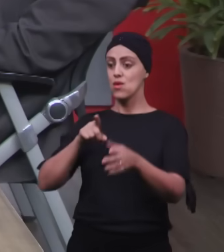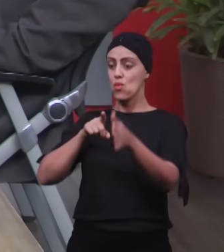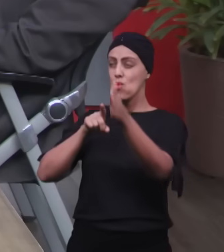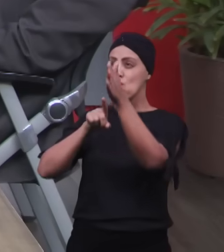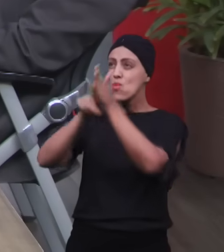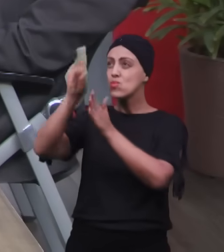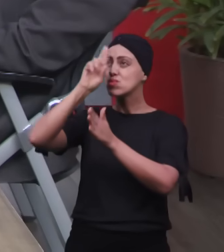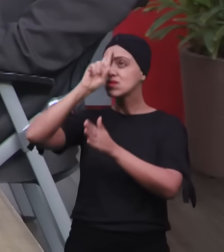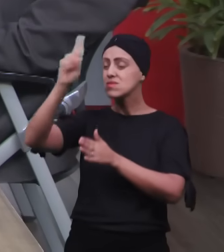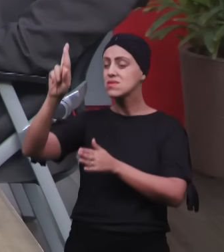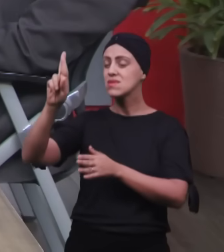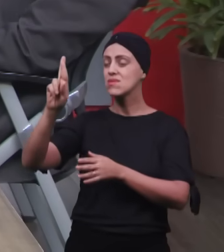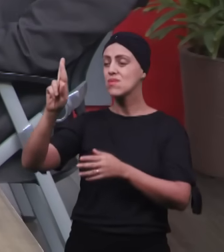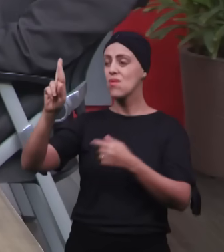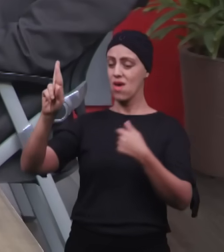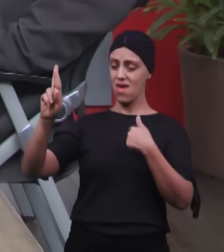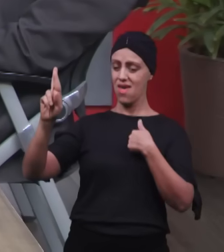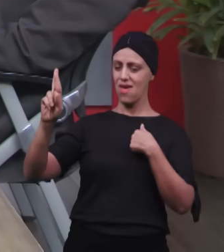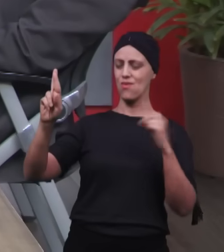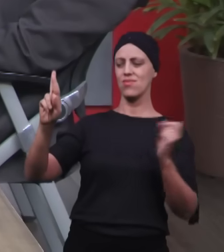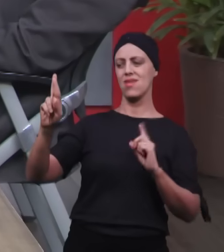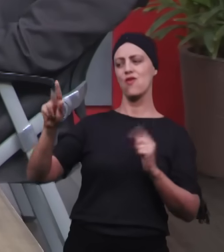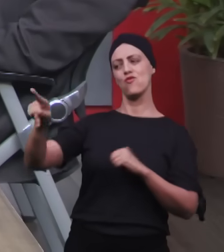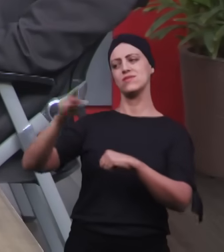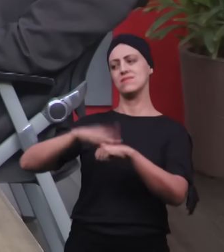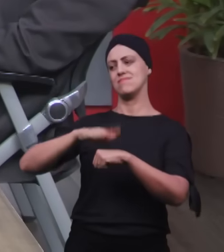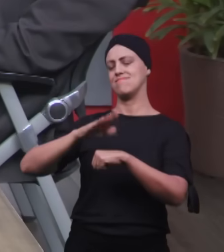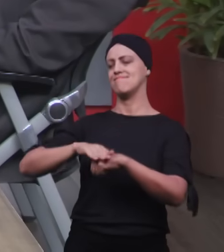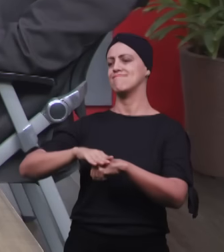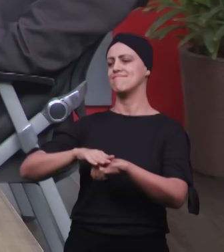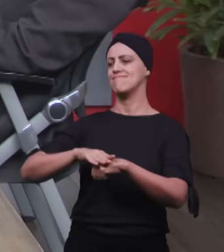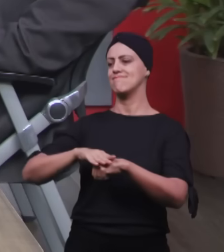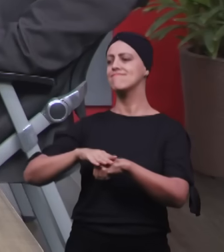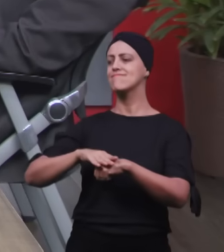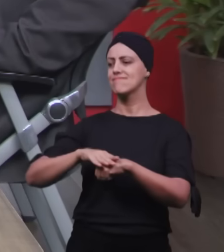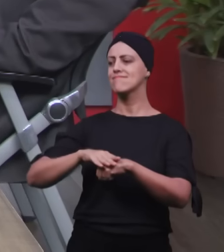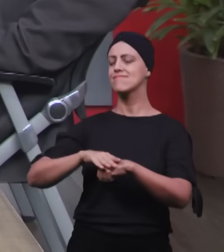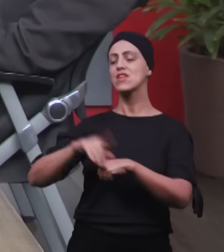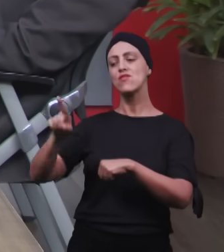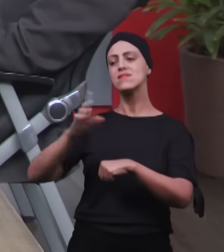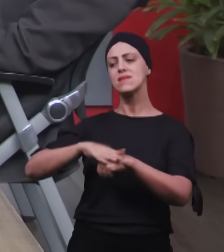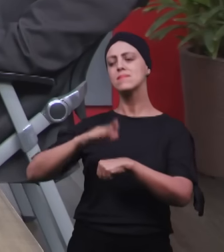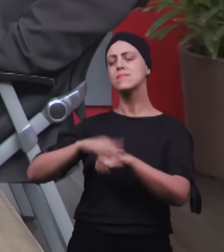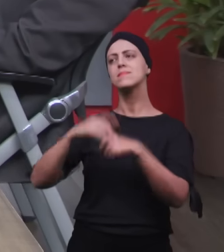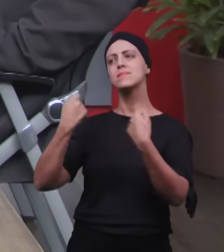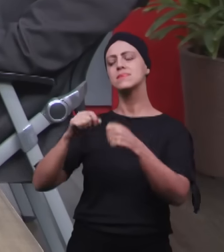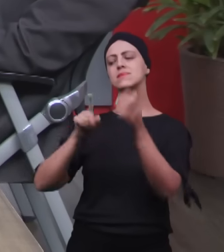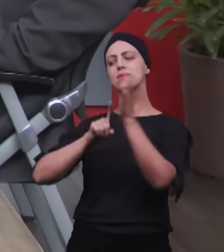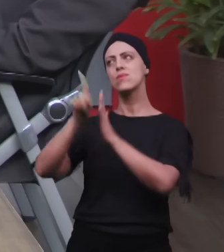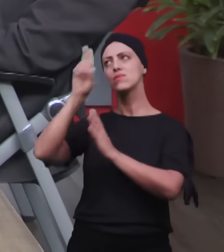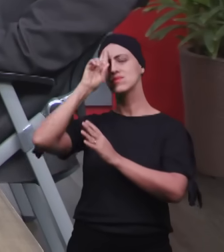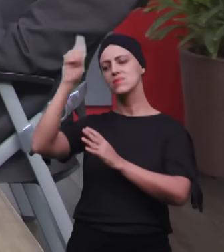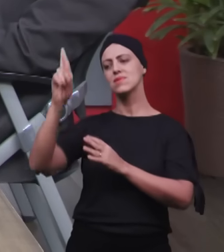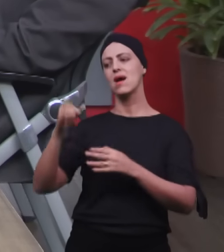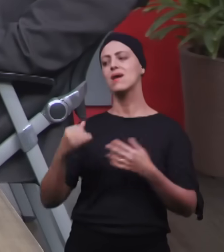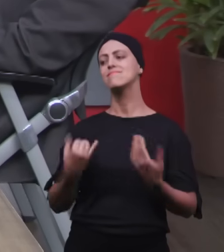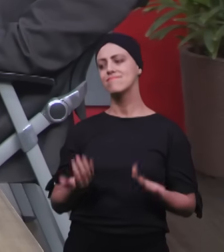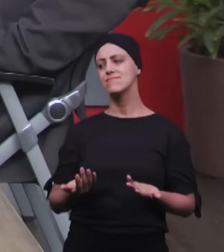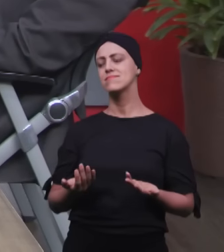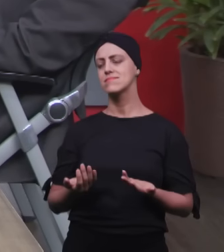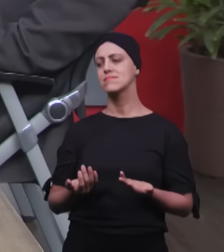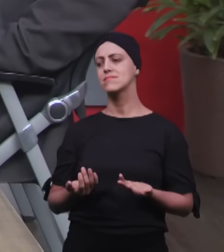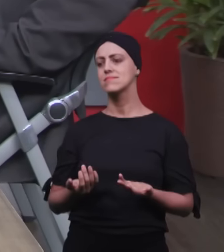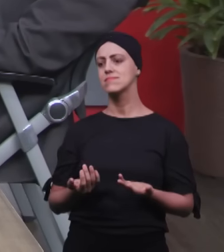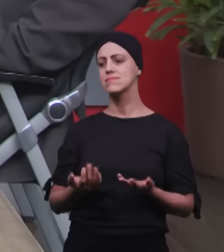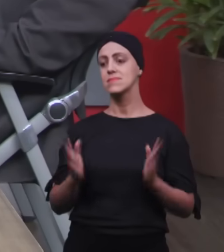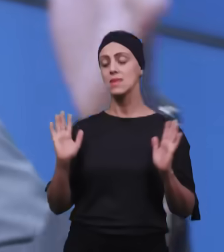sim consultar possa até ser que eu consulte o senhor permita chega lá você não é classificado